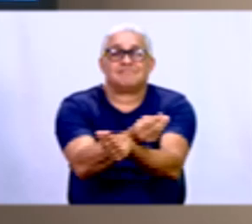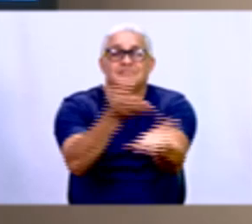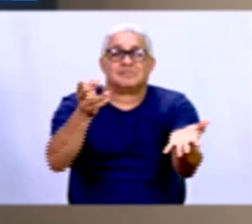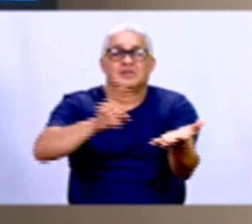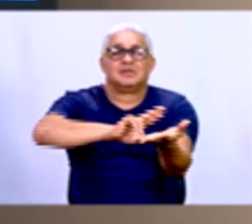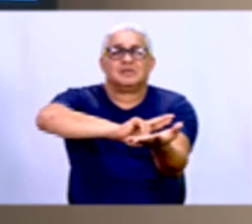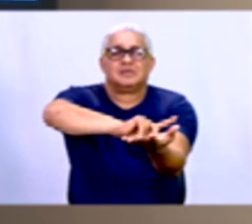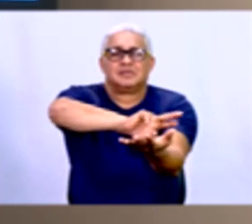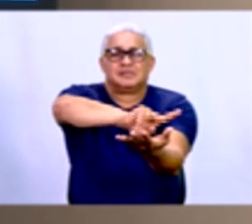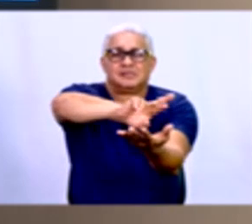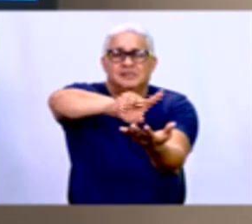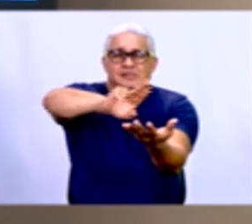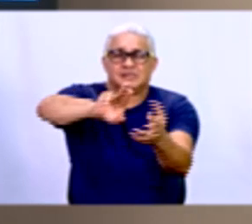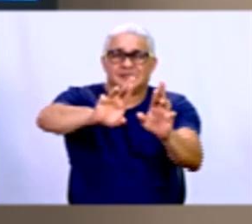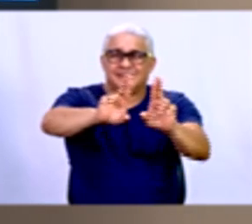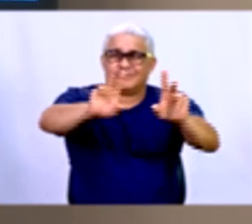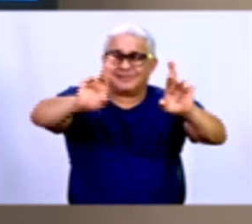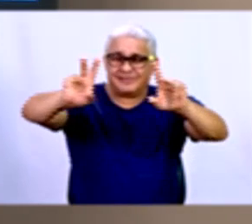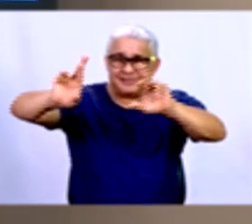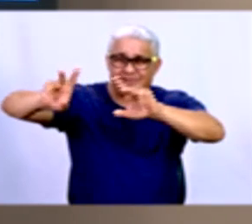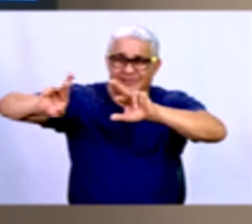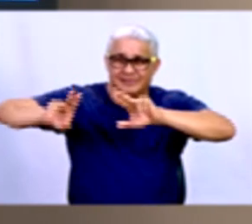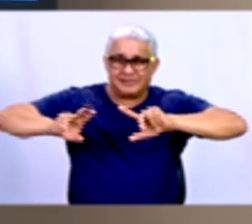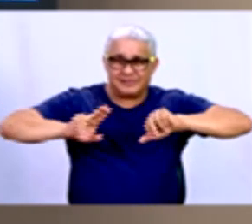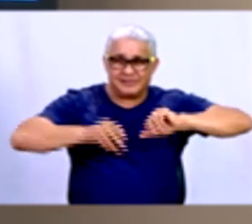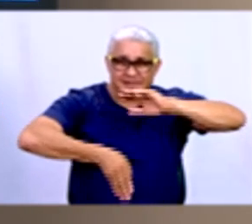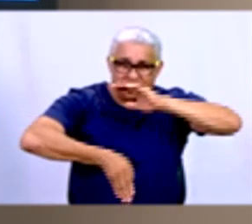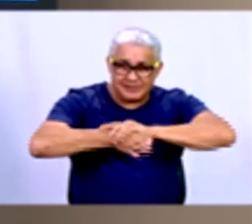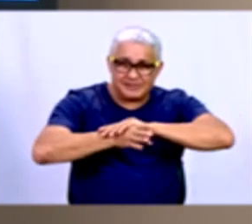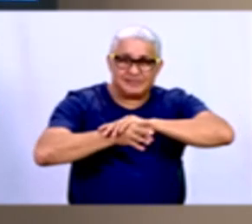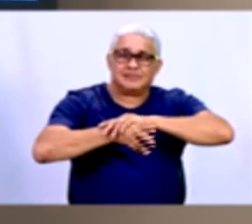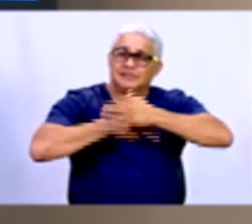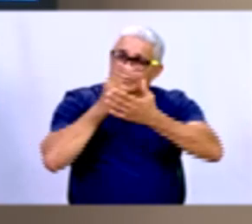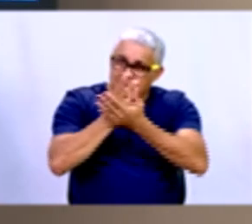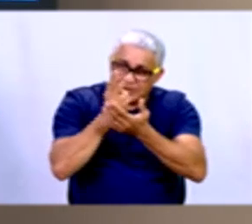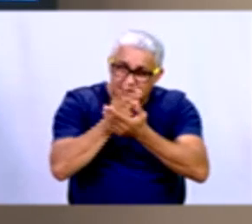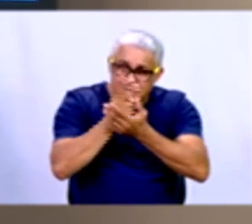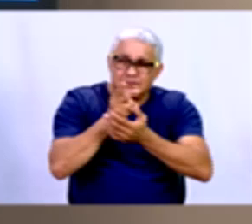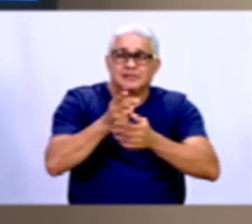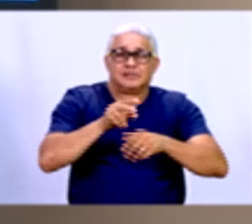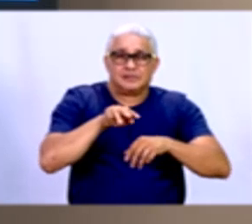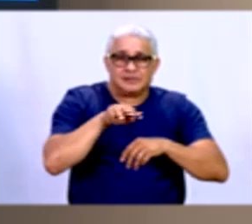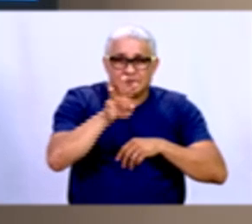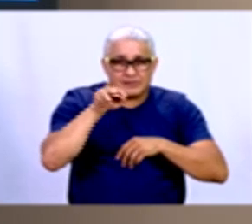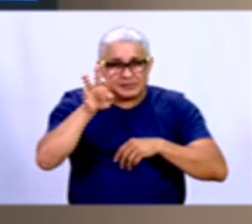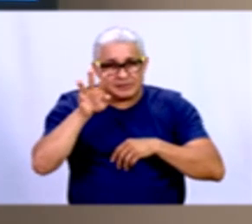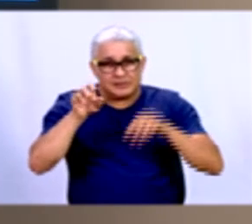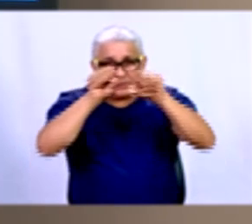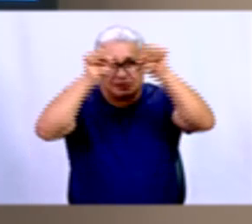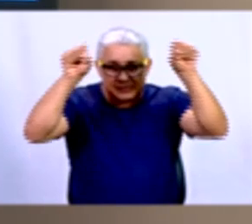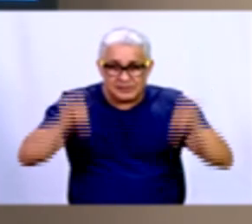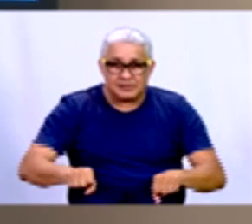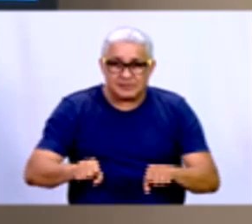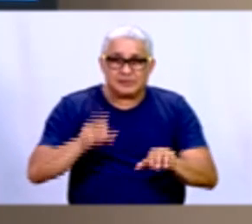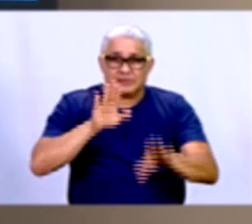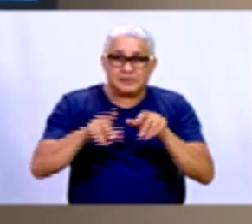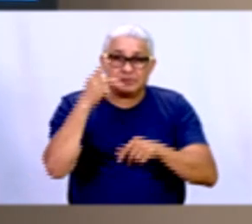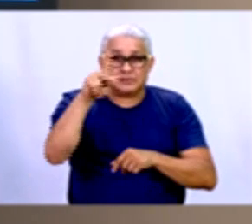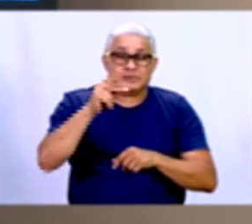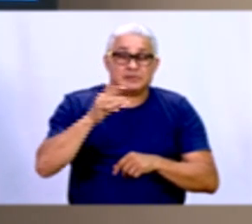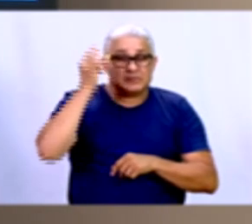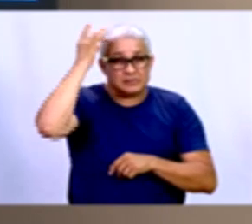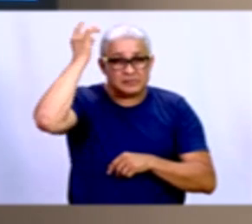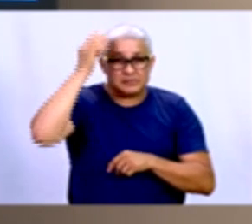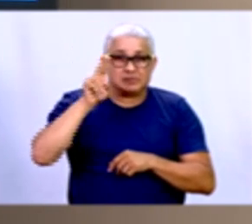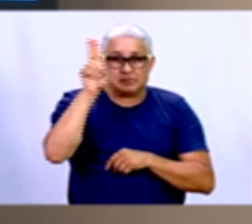formas diferentes para você acessar o mesmo sistema, porque depende da sua facilidade de uso. A ergonomia, quando